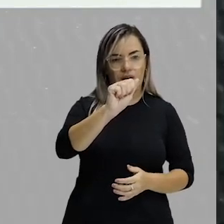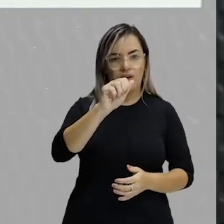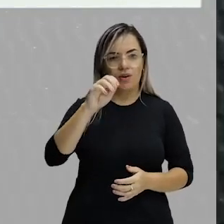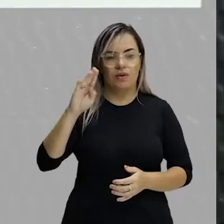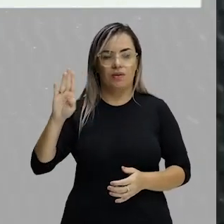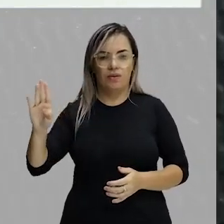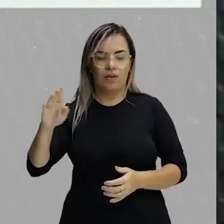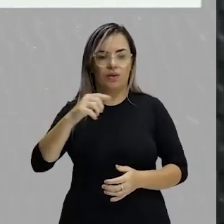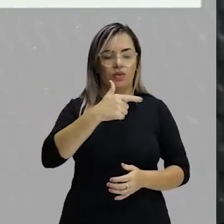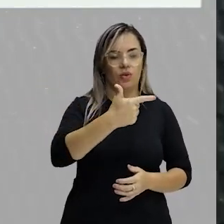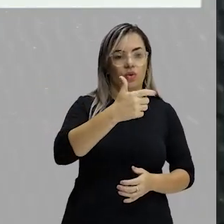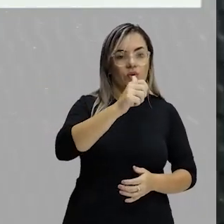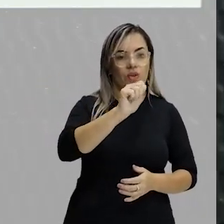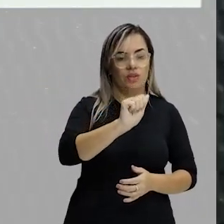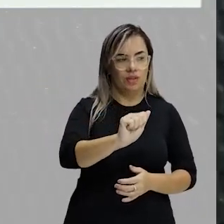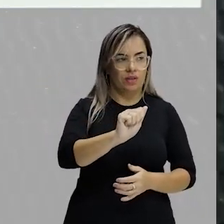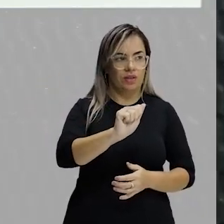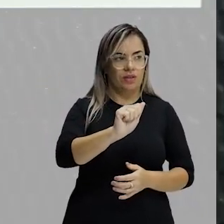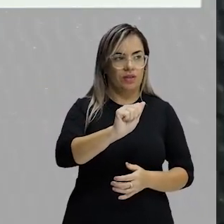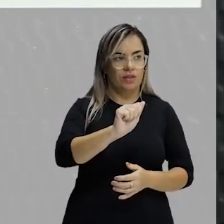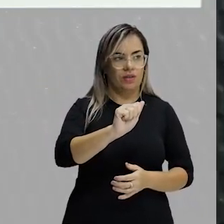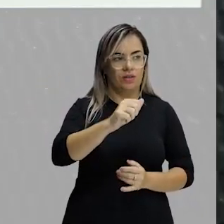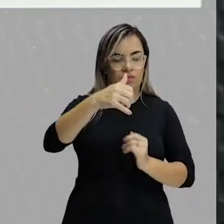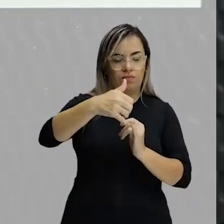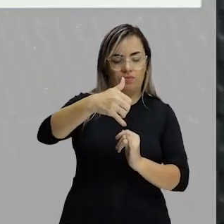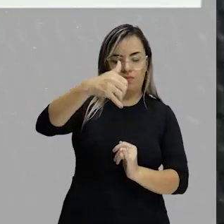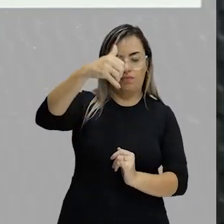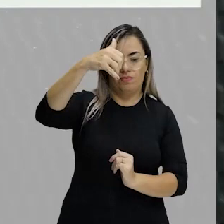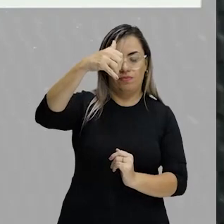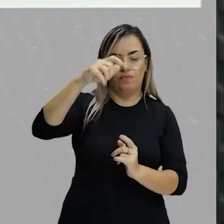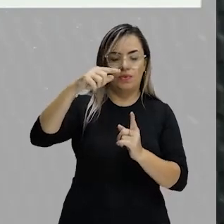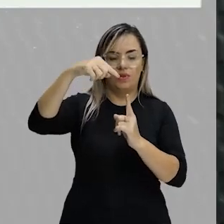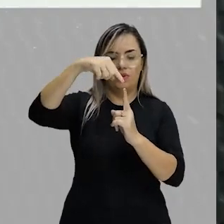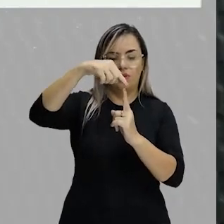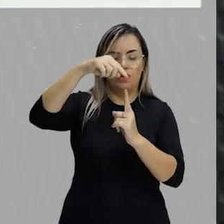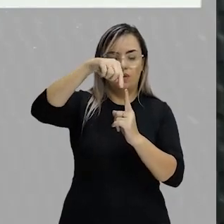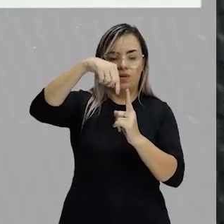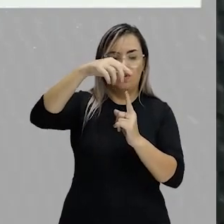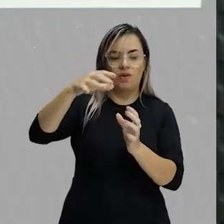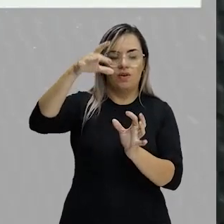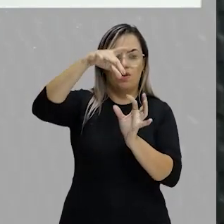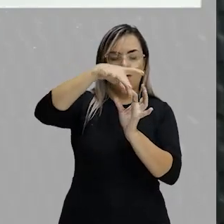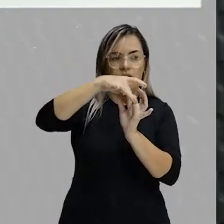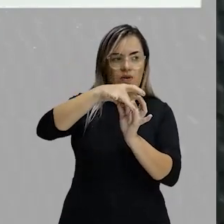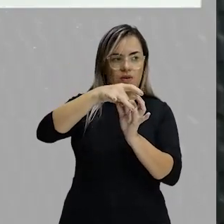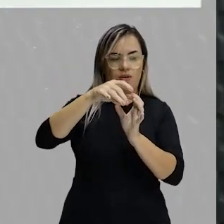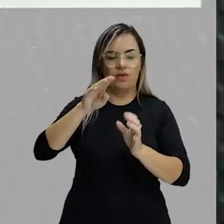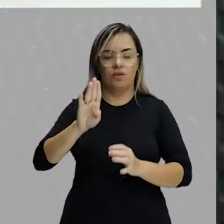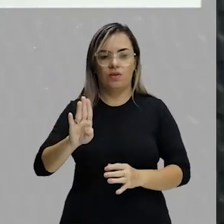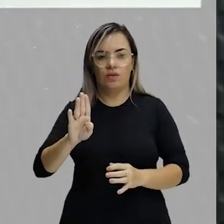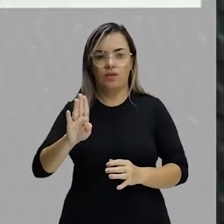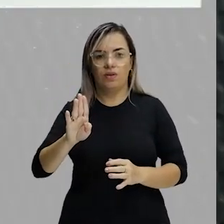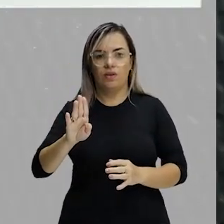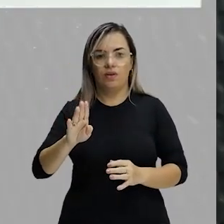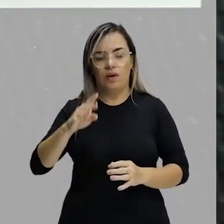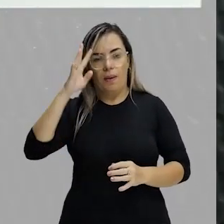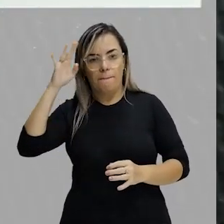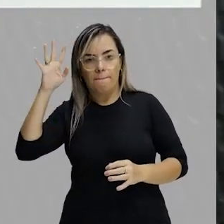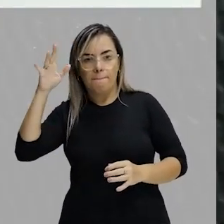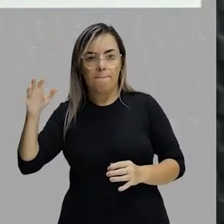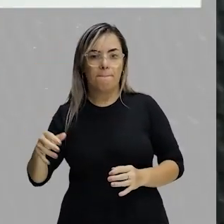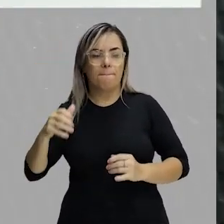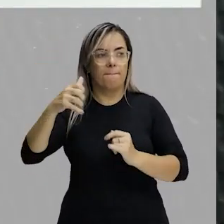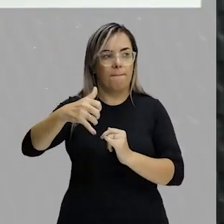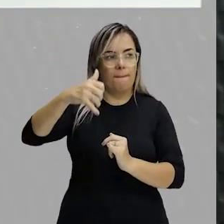vértices e o 2B é a distância, o tamanho do eixo imaginário. Já falamos aí de eixo real e eixo